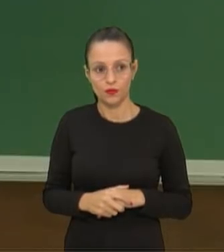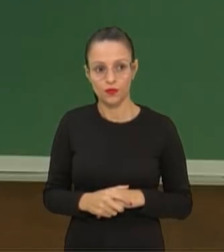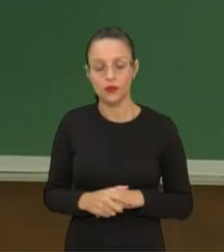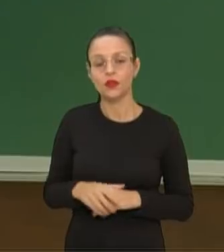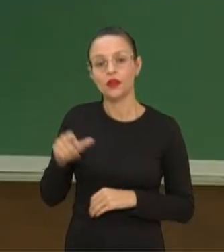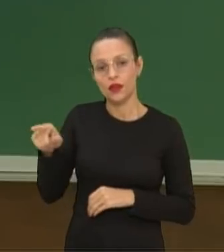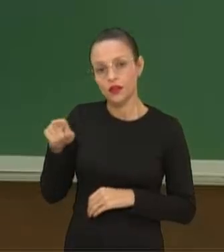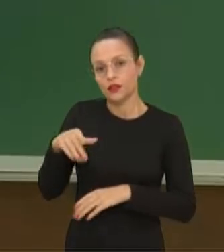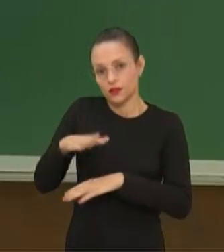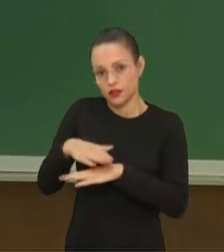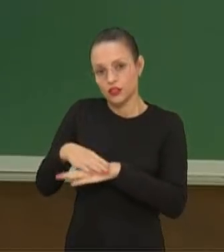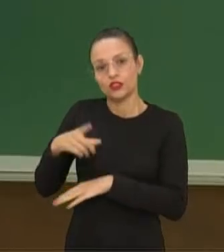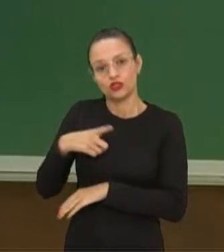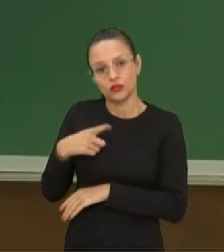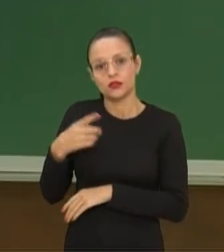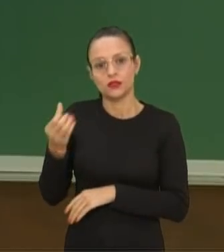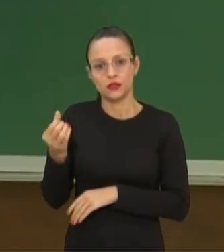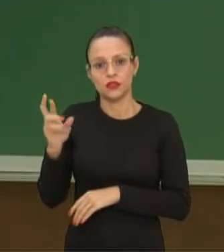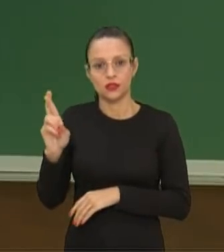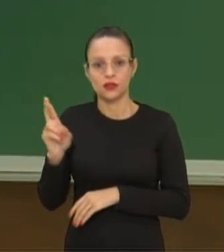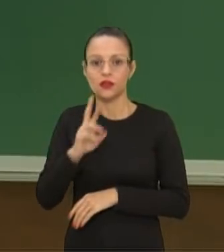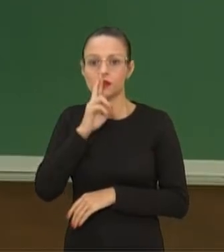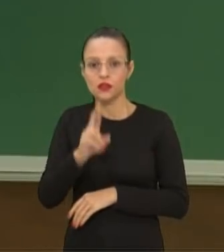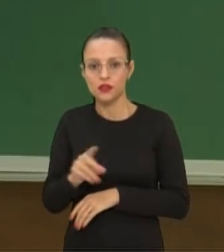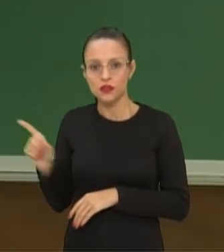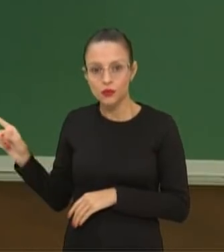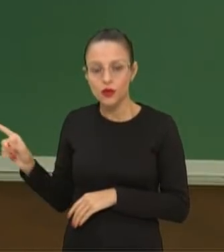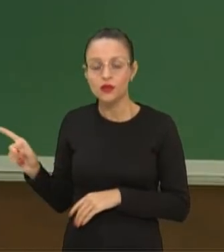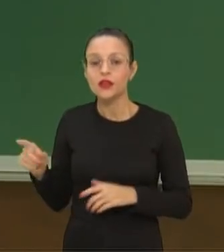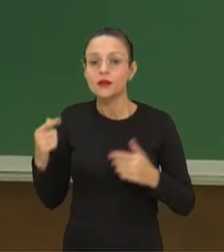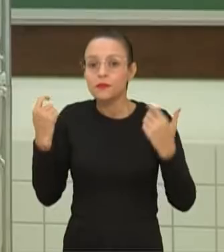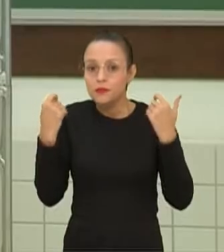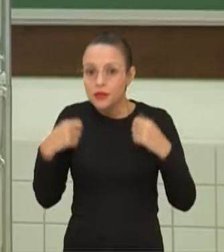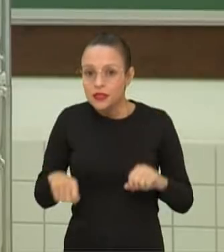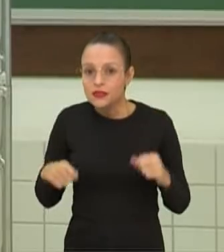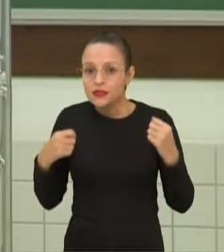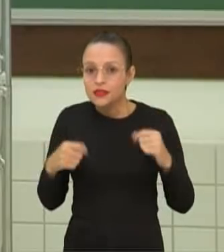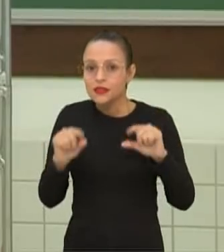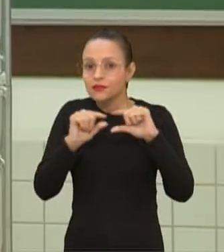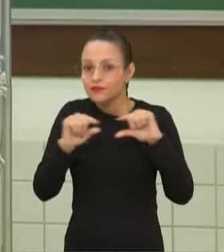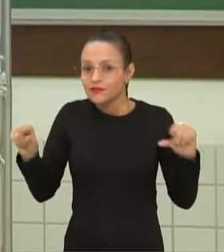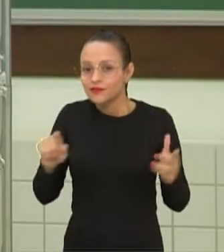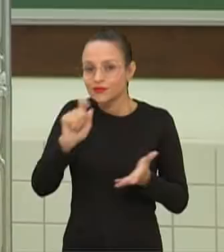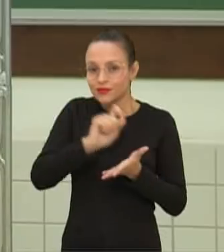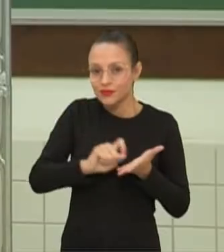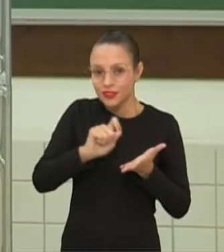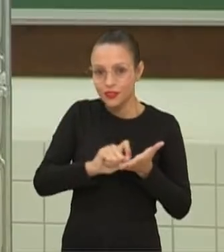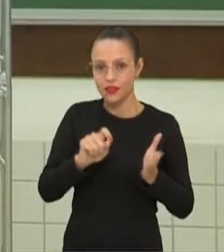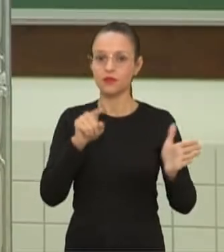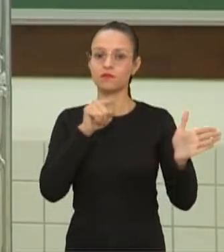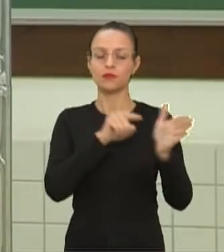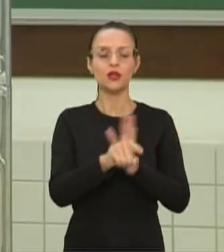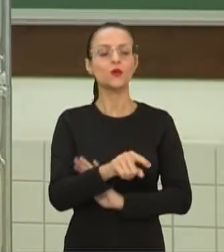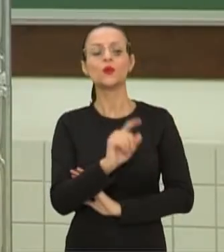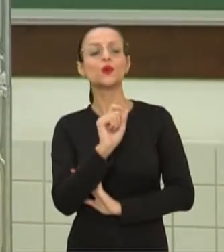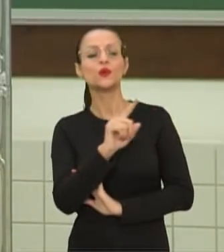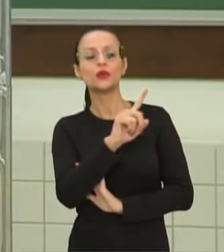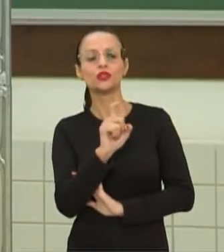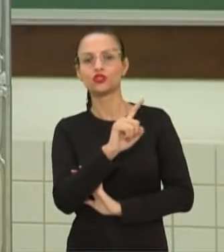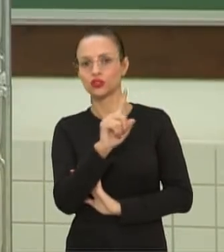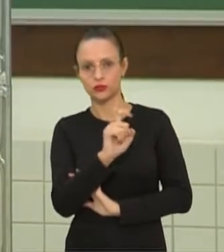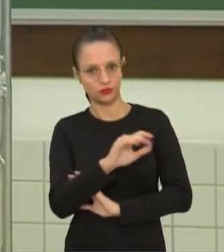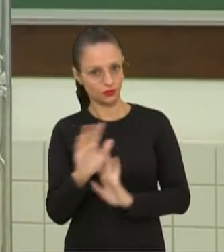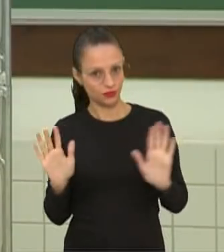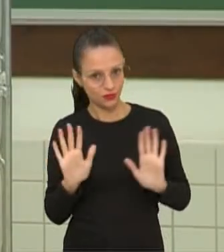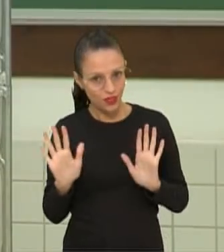Sônia possuía R$60 é a resposta do meu problema. Por que eu insisto tanto nessa resposta? Veja, a pergunta não é o valor x. Qual é o valor x?